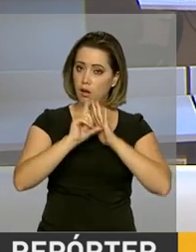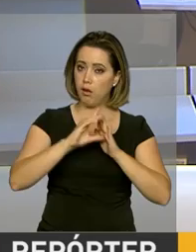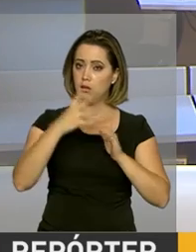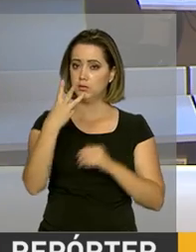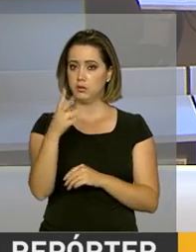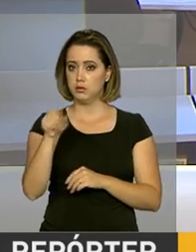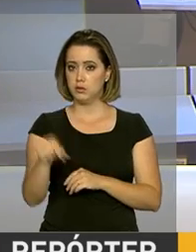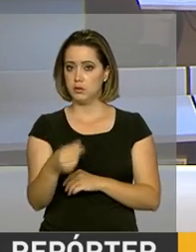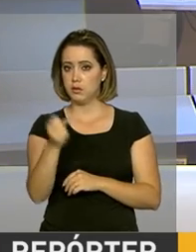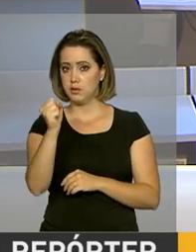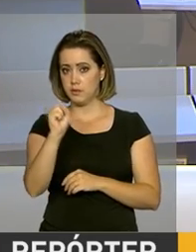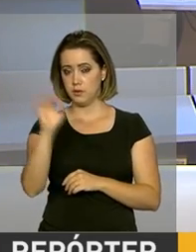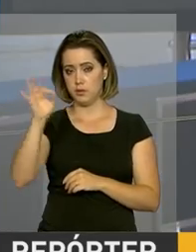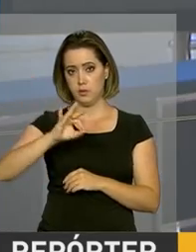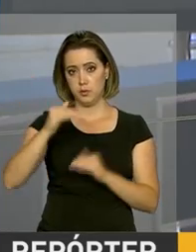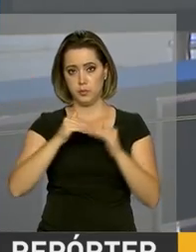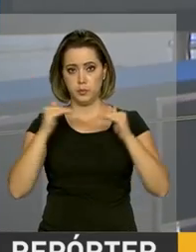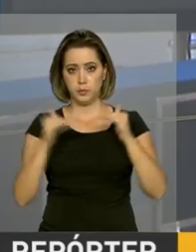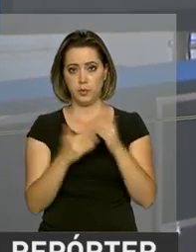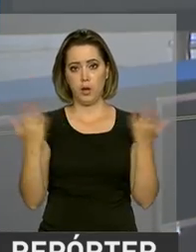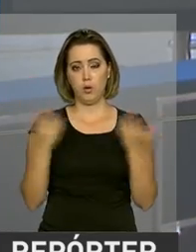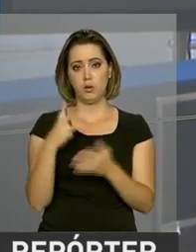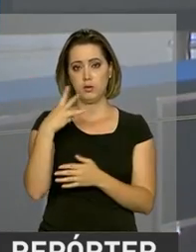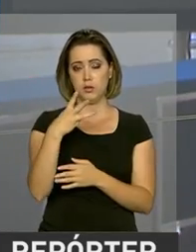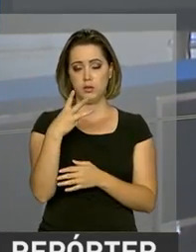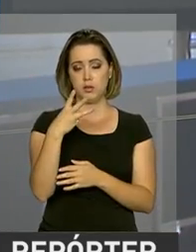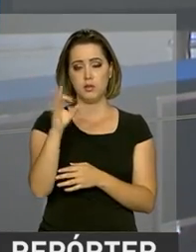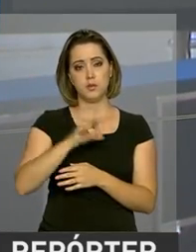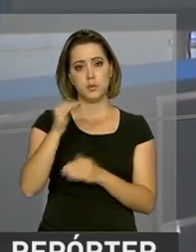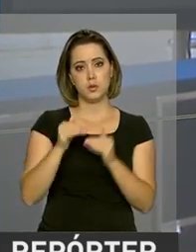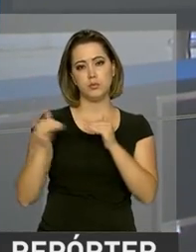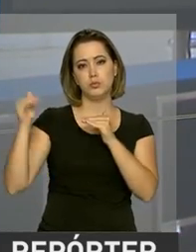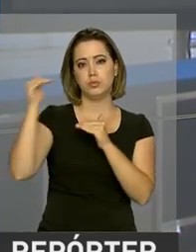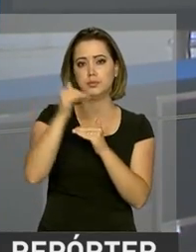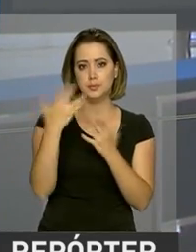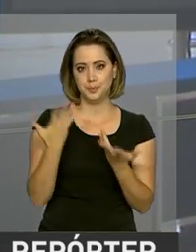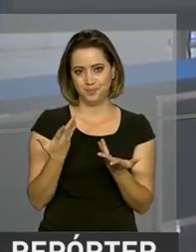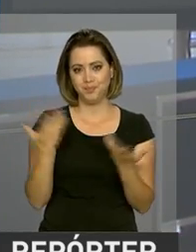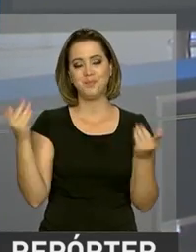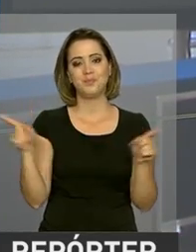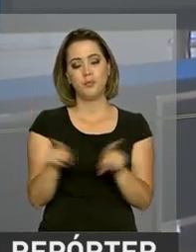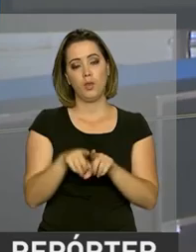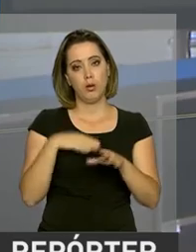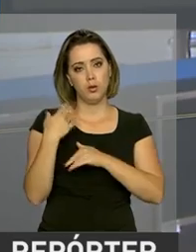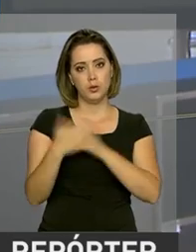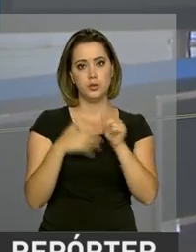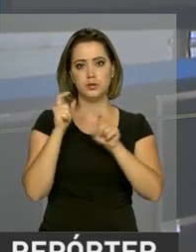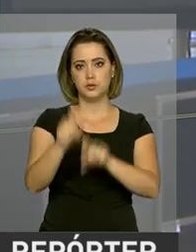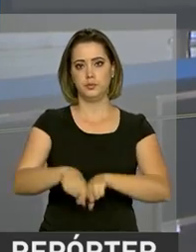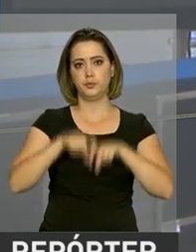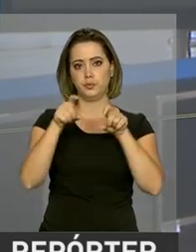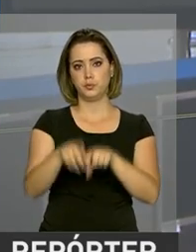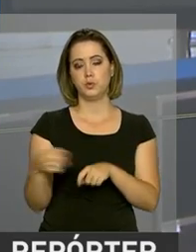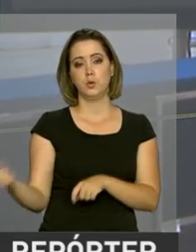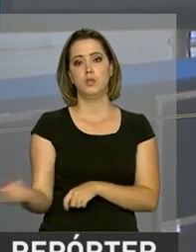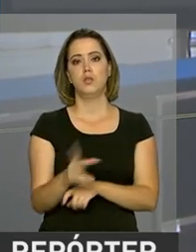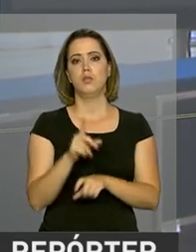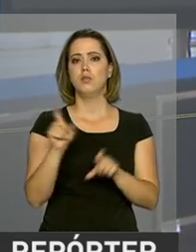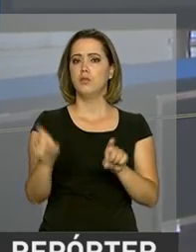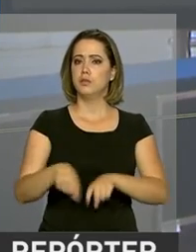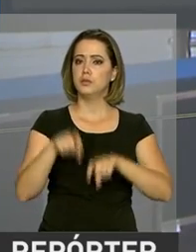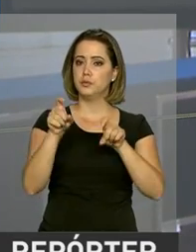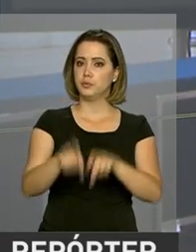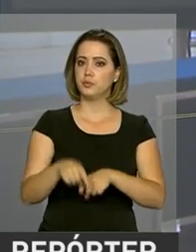avançar 3% ainda falando sobre agricultura uma nova forma de cultivar e comercializar produtos